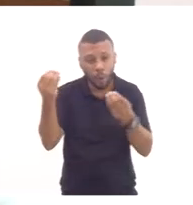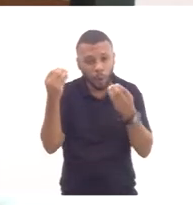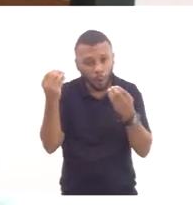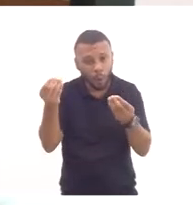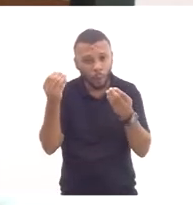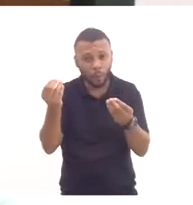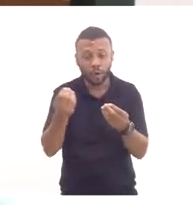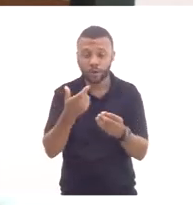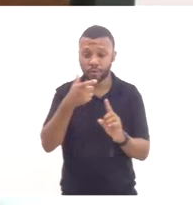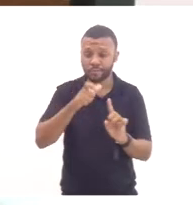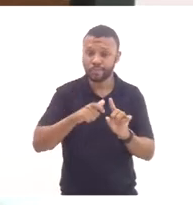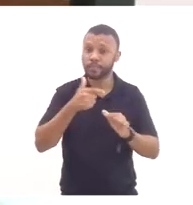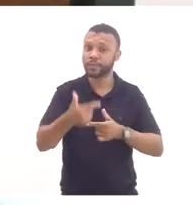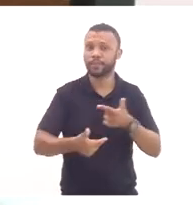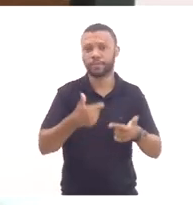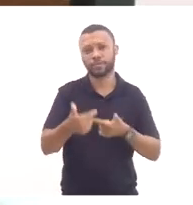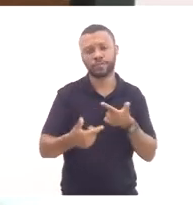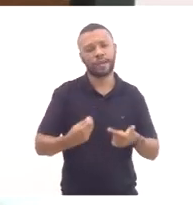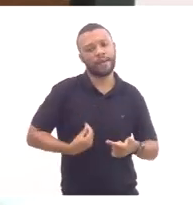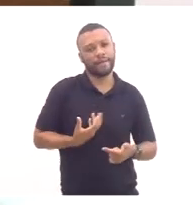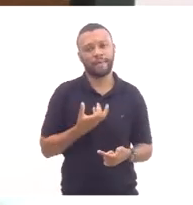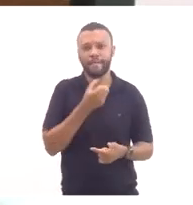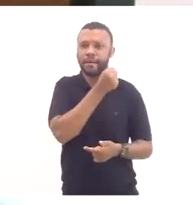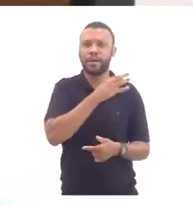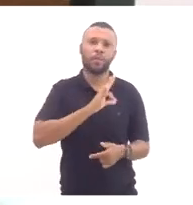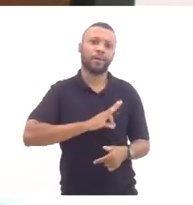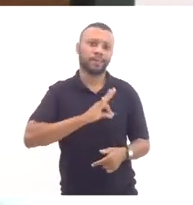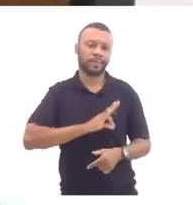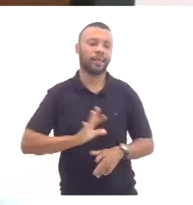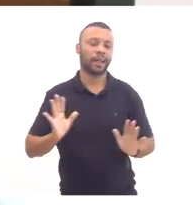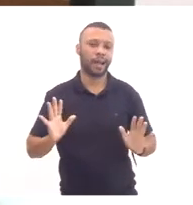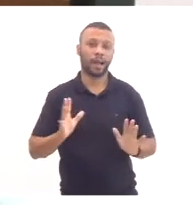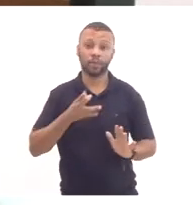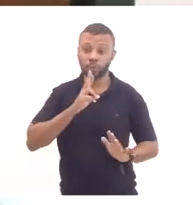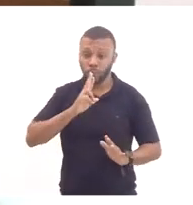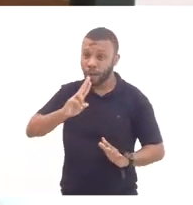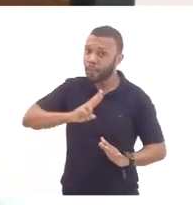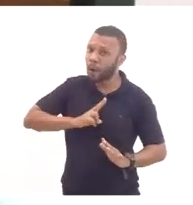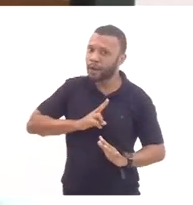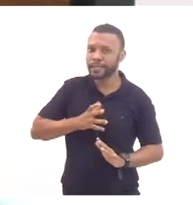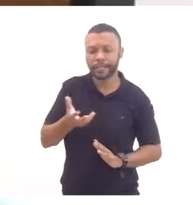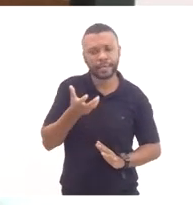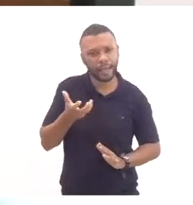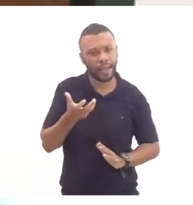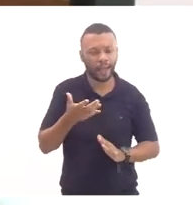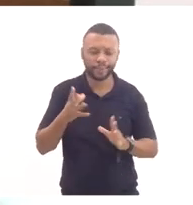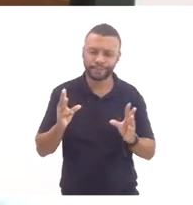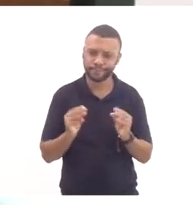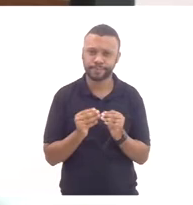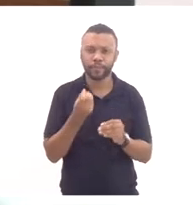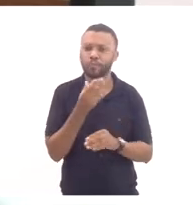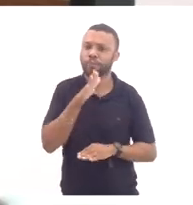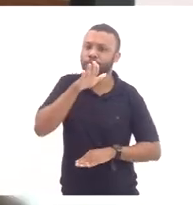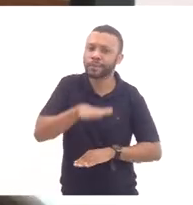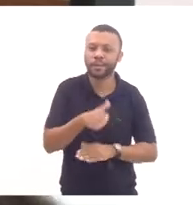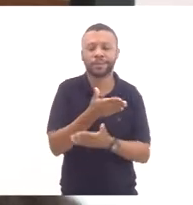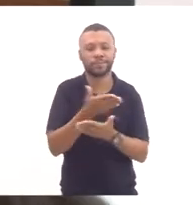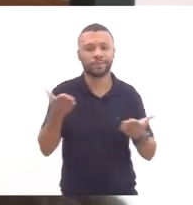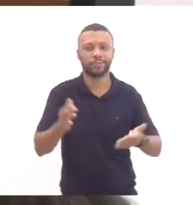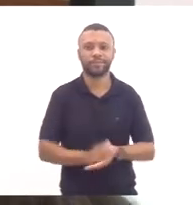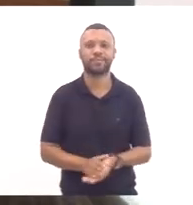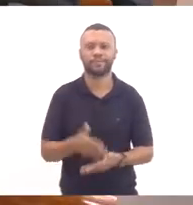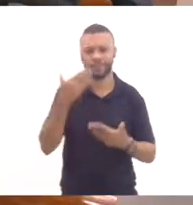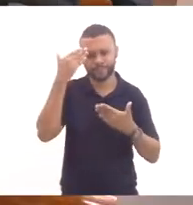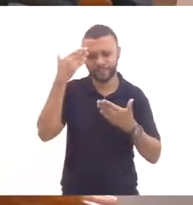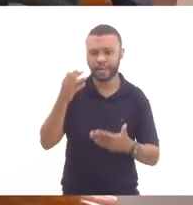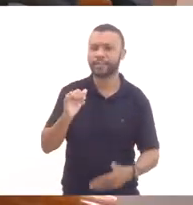vai sobreviver com esse salário? Queremos uma resposta. Uma boa tarde a todos. Muito obrigada,